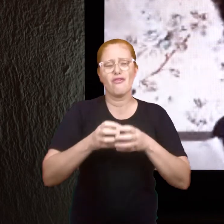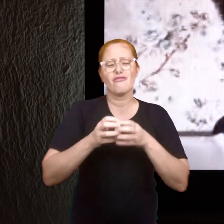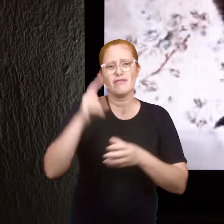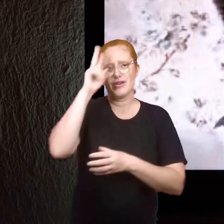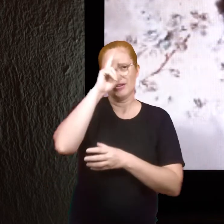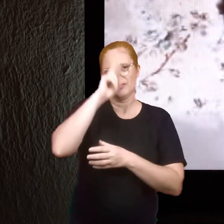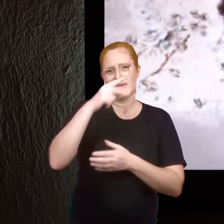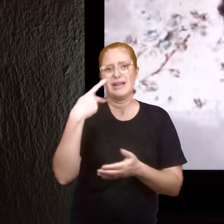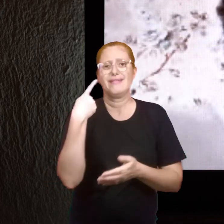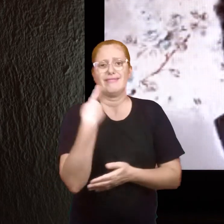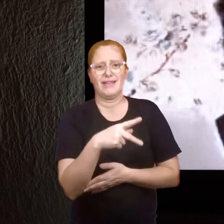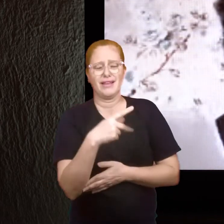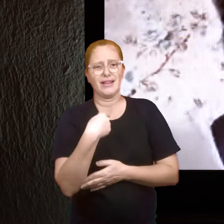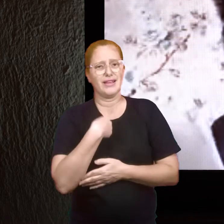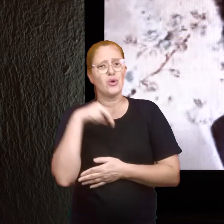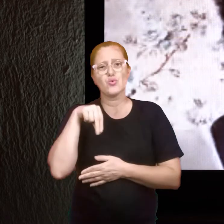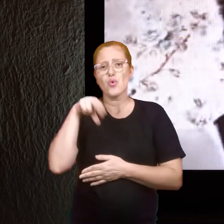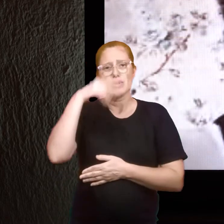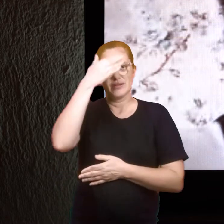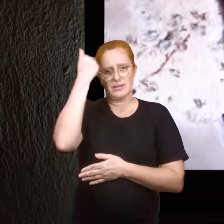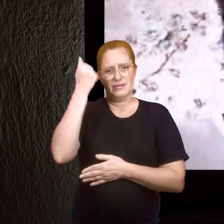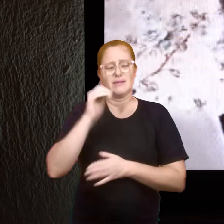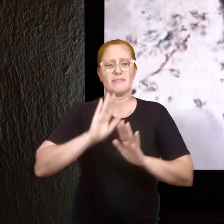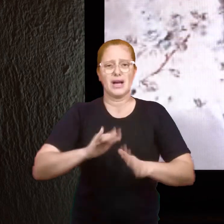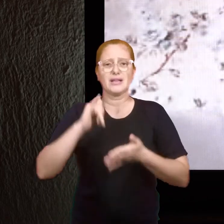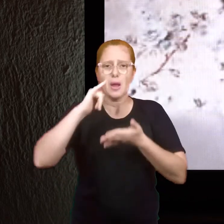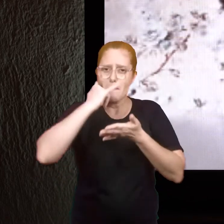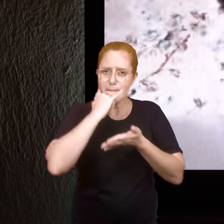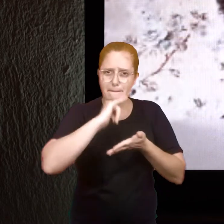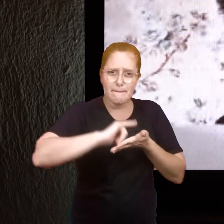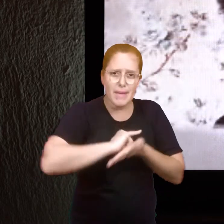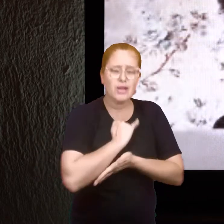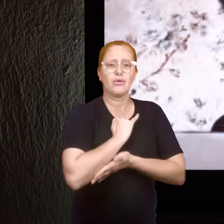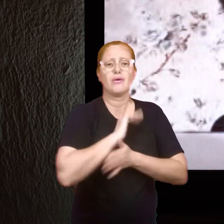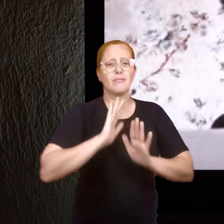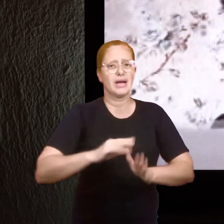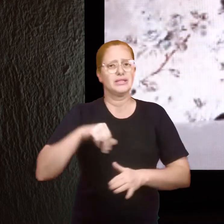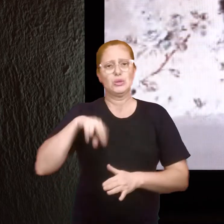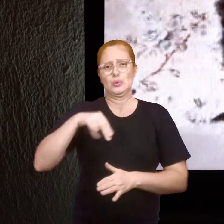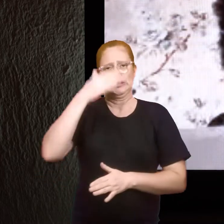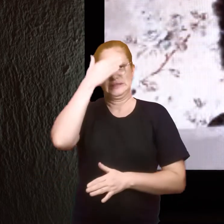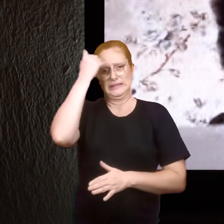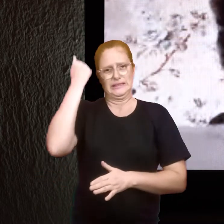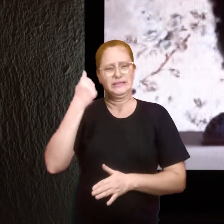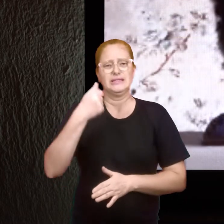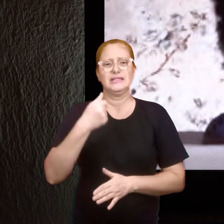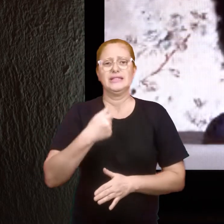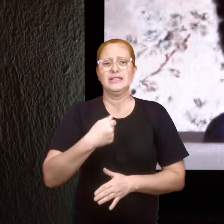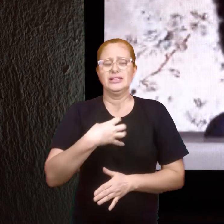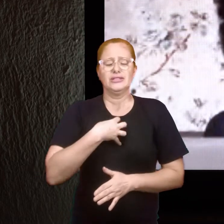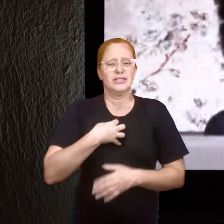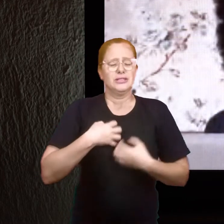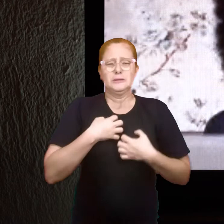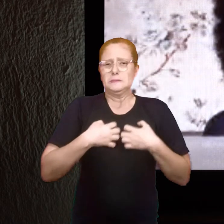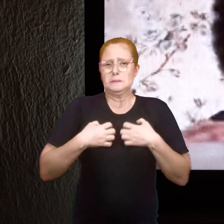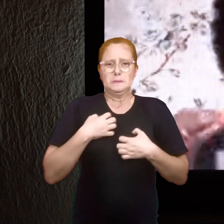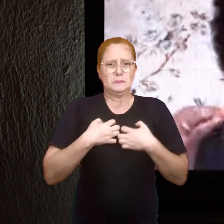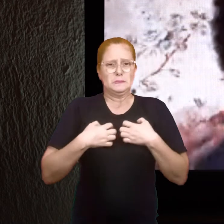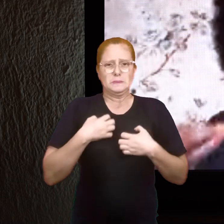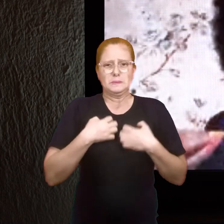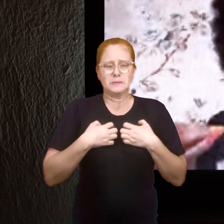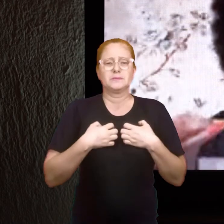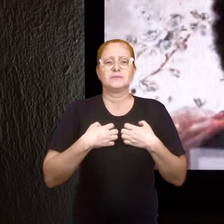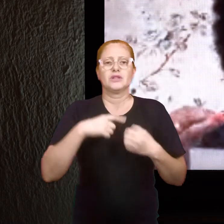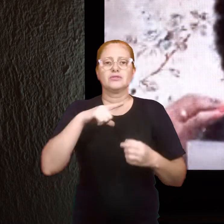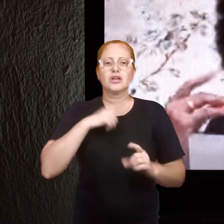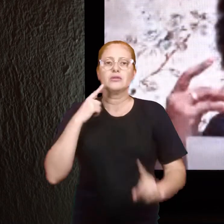esquecer. Eu me perdoo, mas eu não esqueço. Isso me corrói. E eu tenho como intenção,